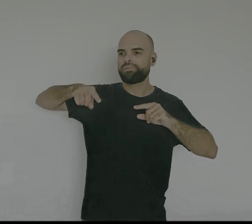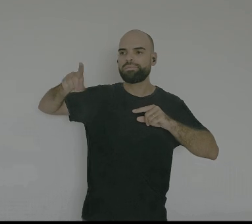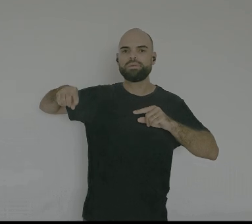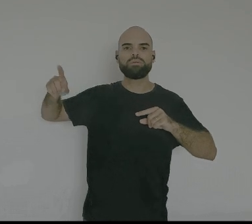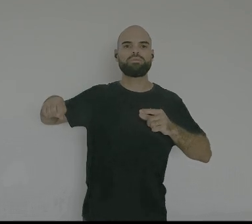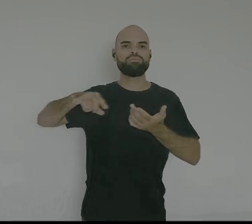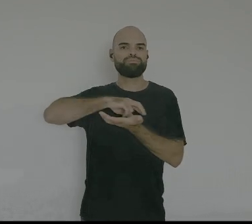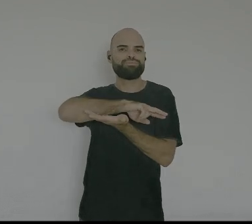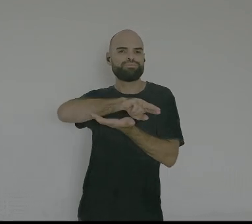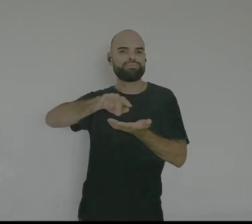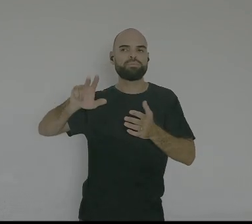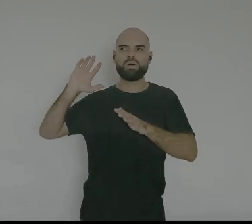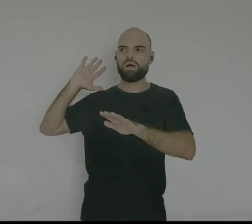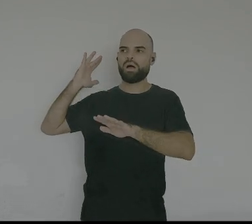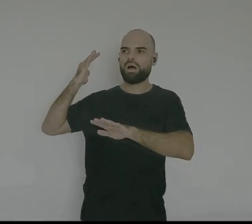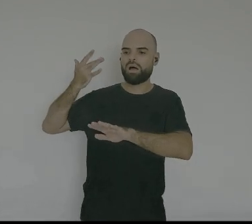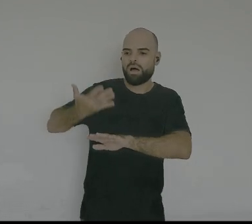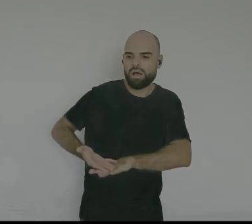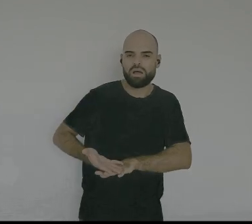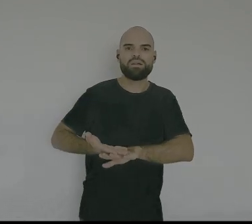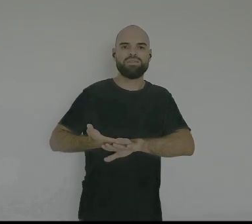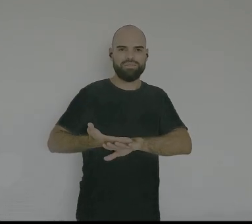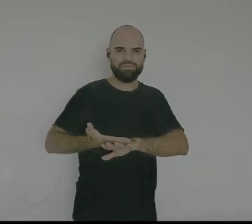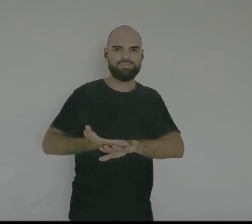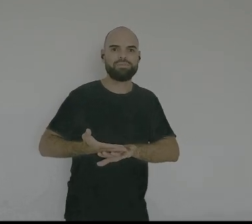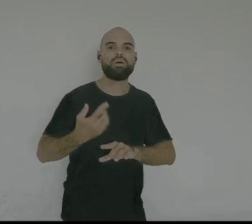vindos da história, né?